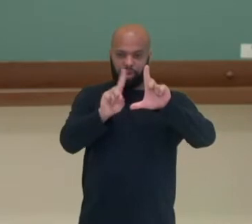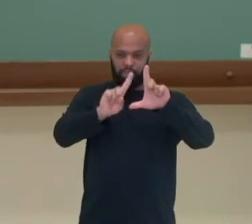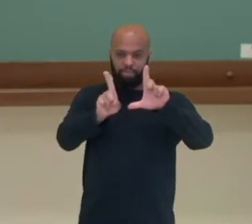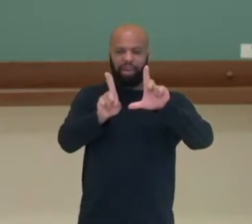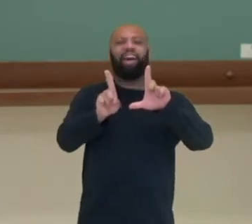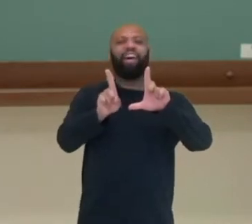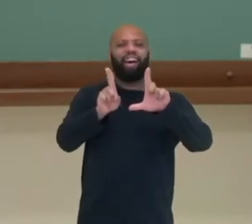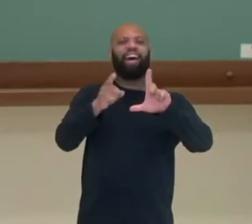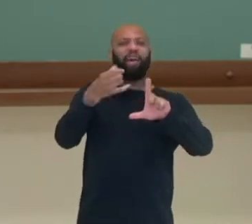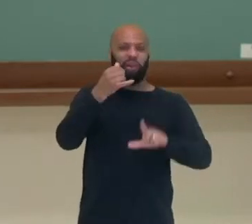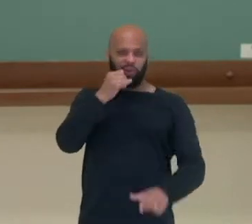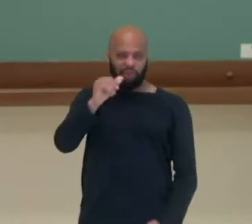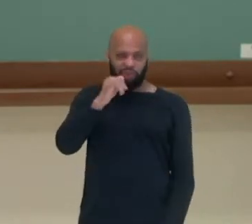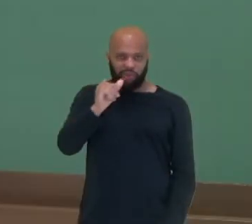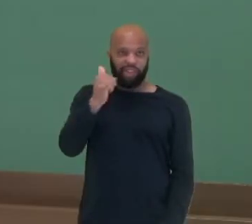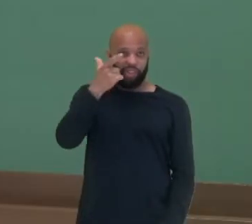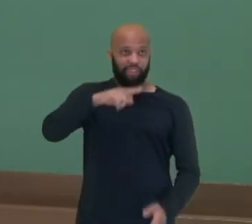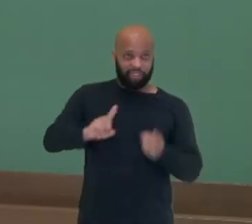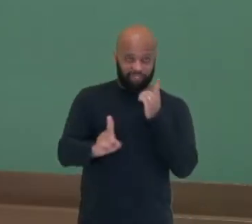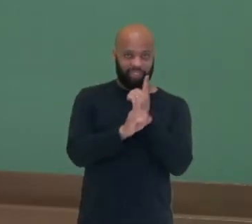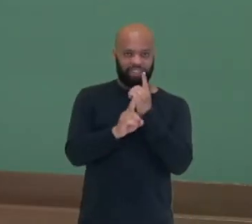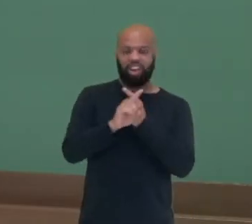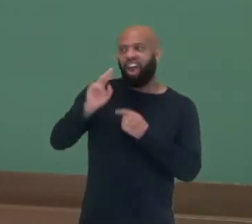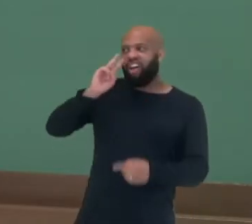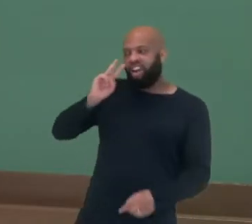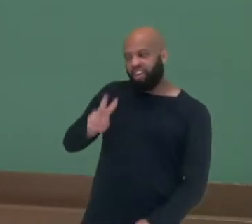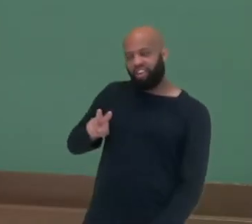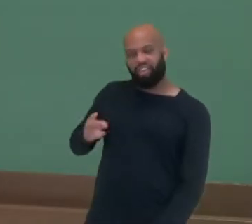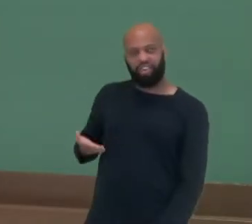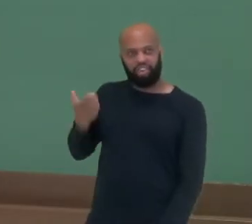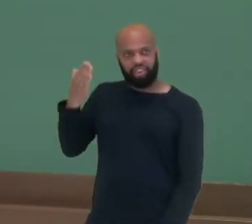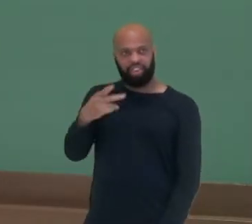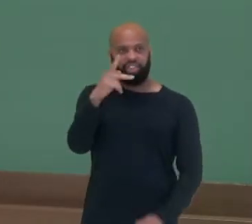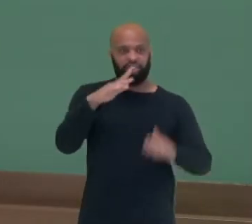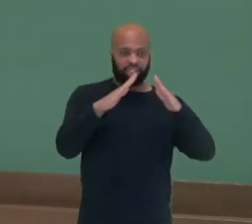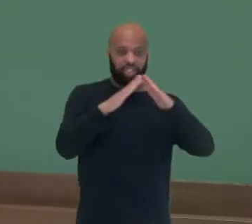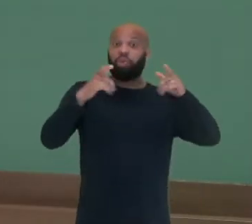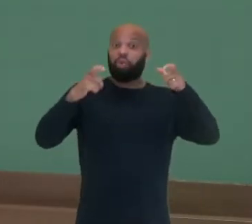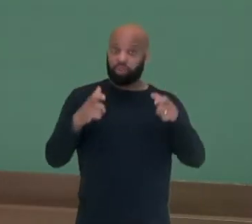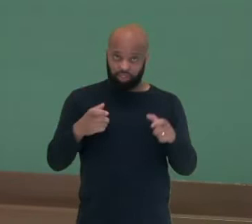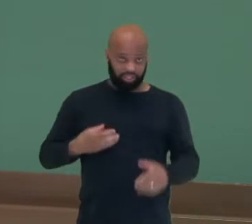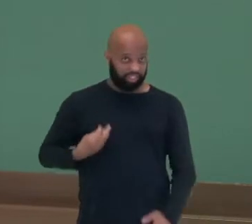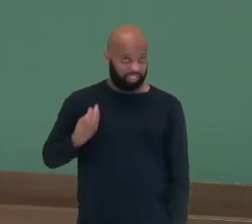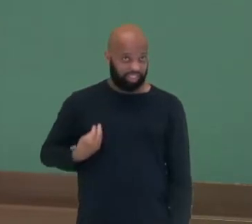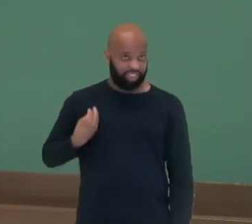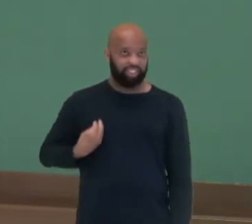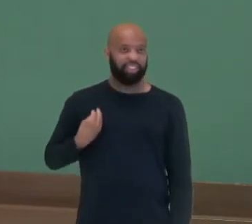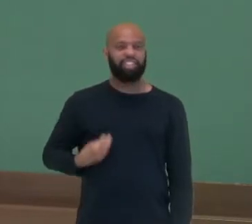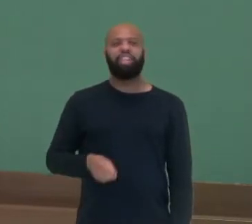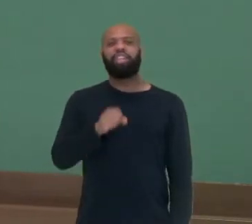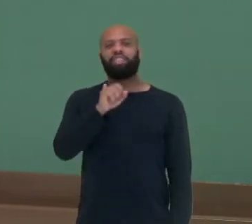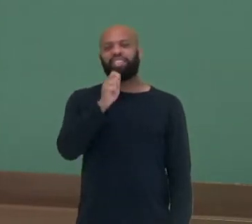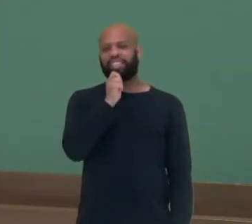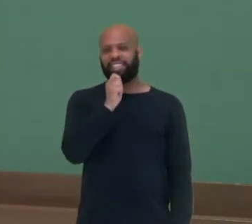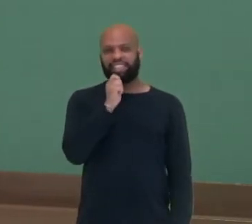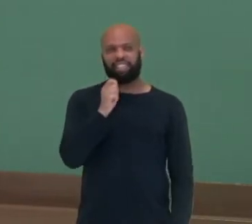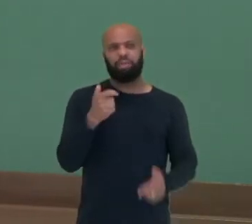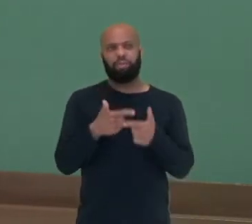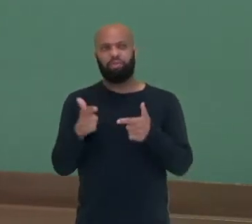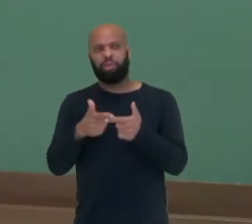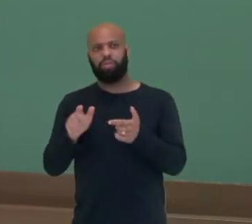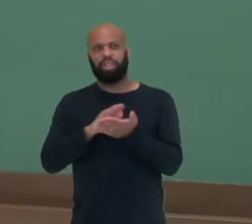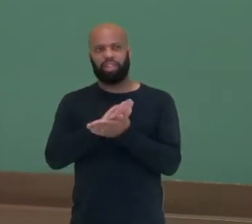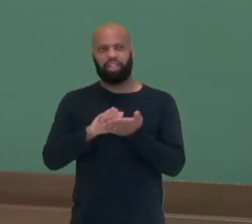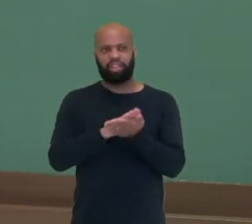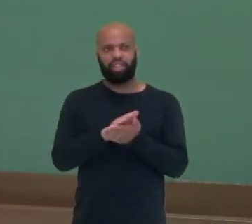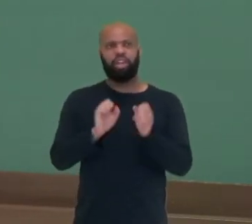acredito. E achou? Conseguiu visualizar na sua casa onde ele está? Ah, se você não conseguiu, não tem problema.